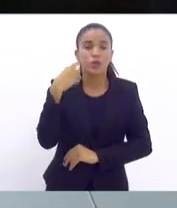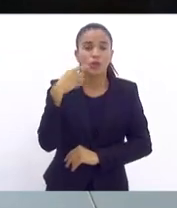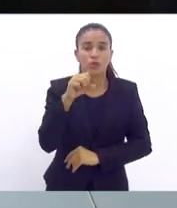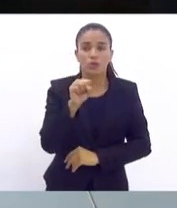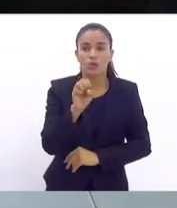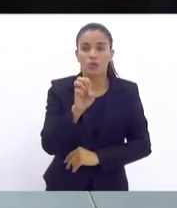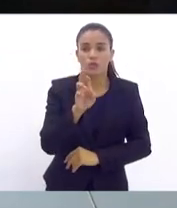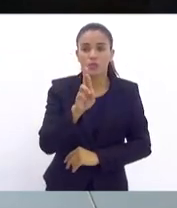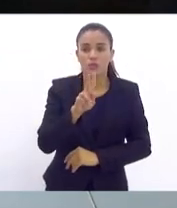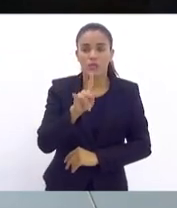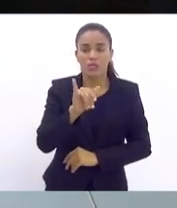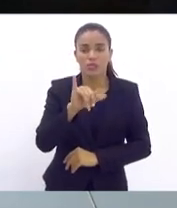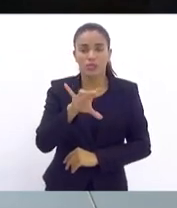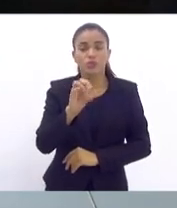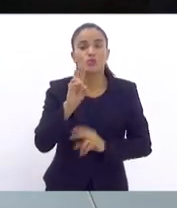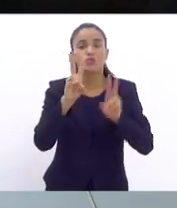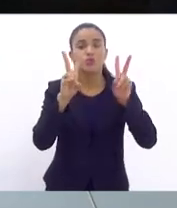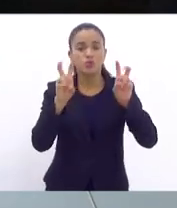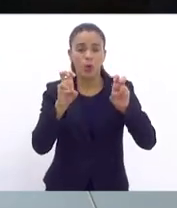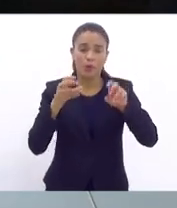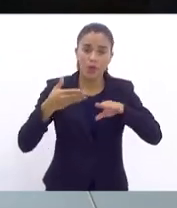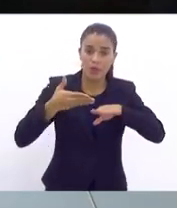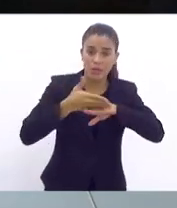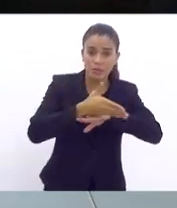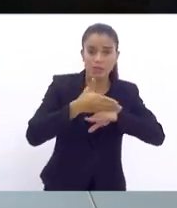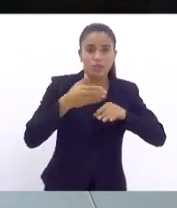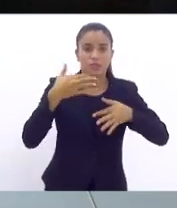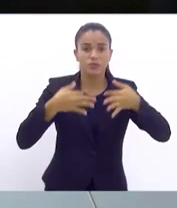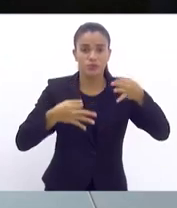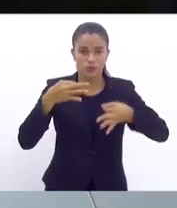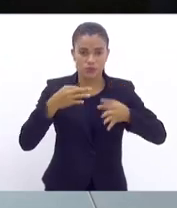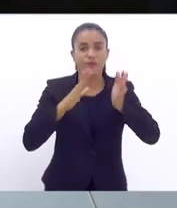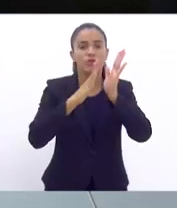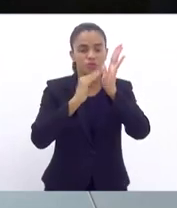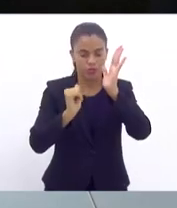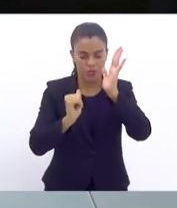sobre o programa de acesso à justiça da advocacia